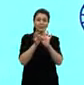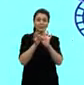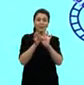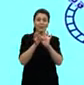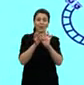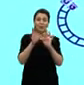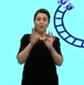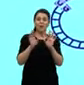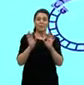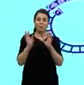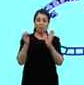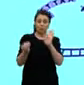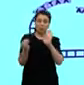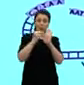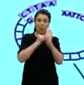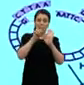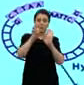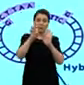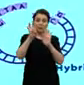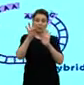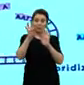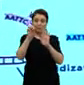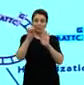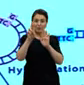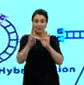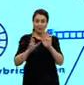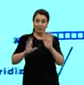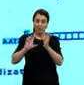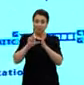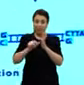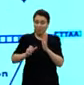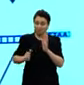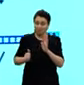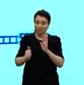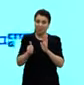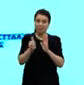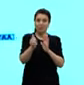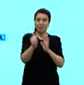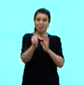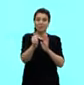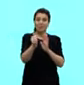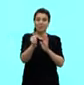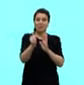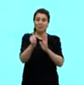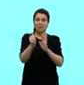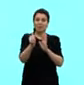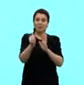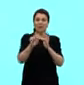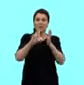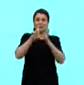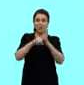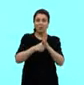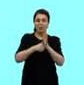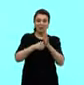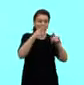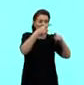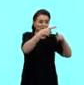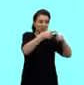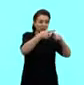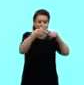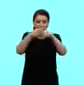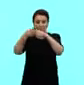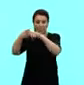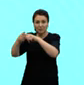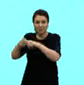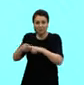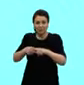vetor. Depois, a bactéria é colocada num meio de cultura e aí ela se multiplica e ela vai produzir